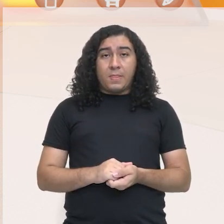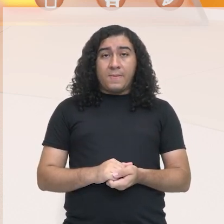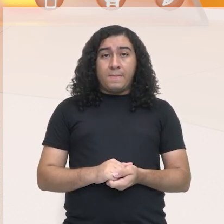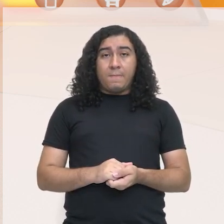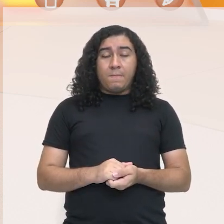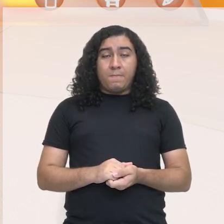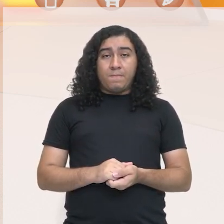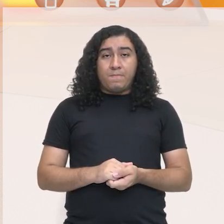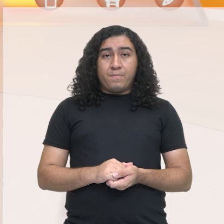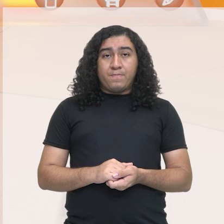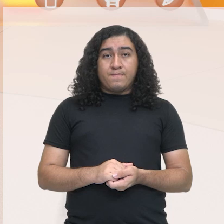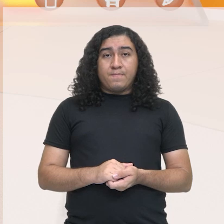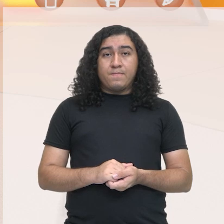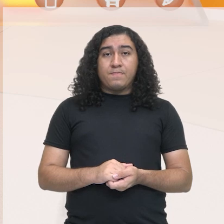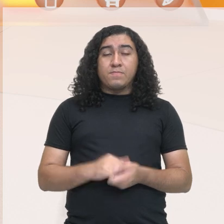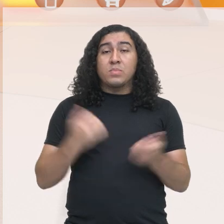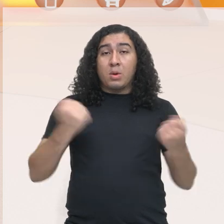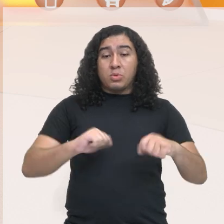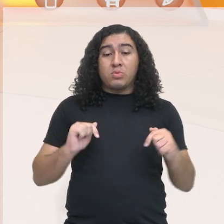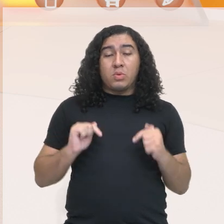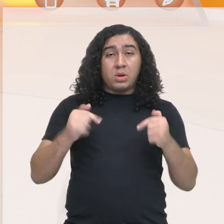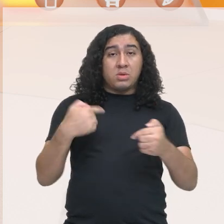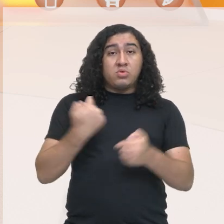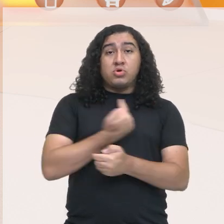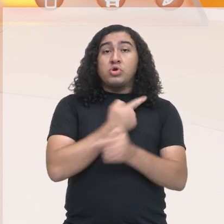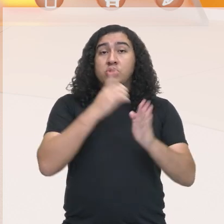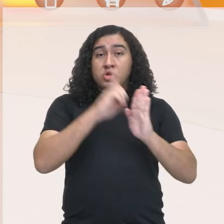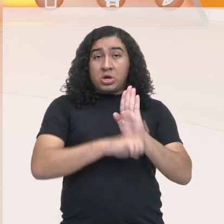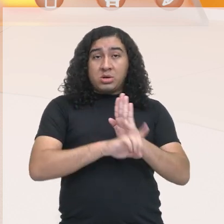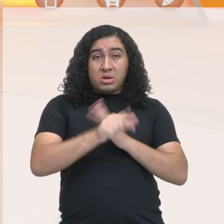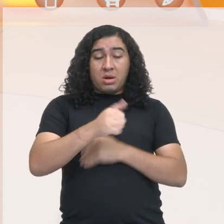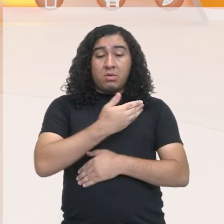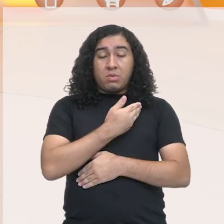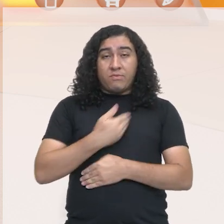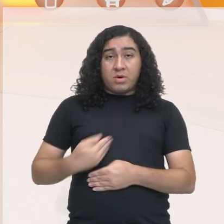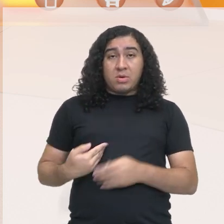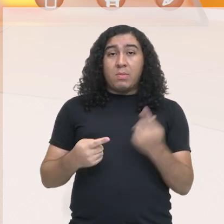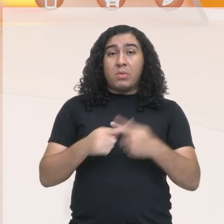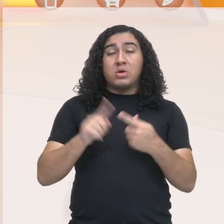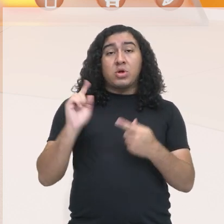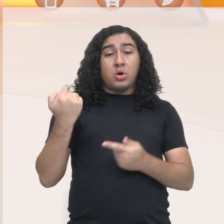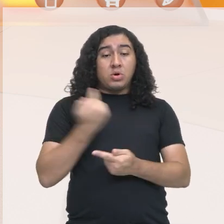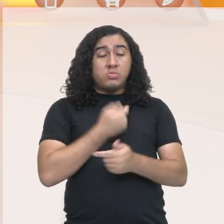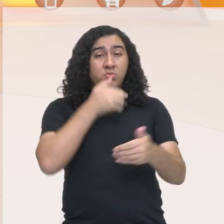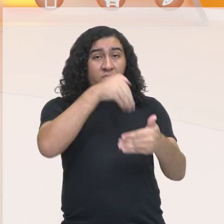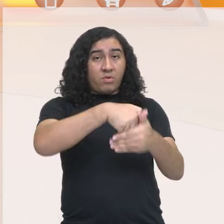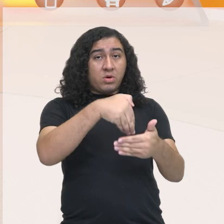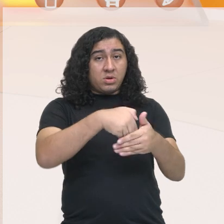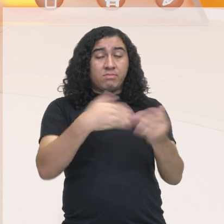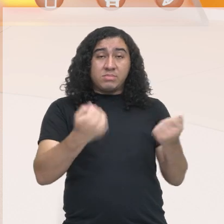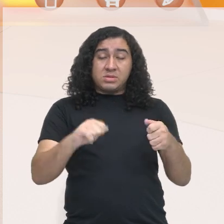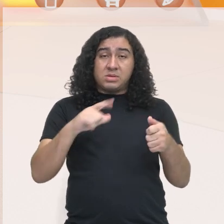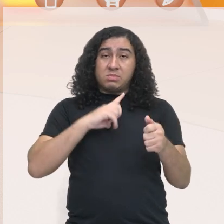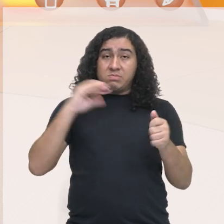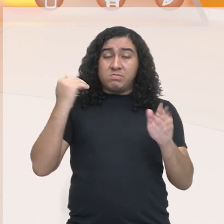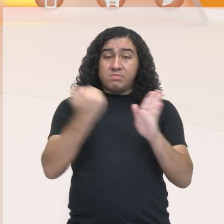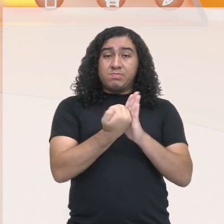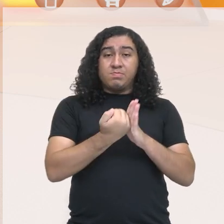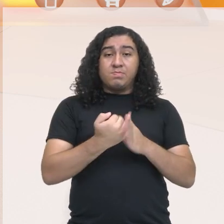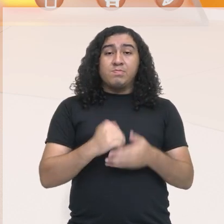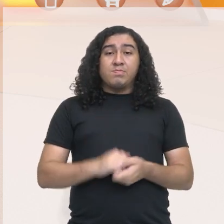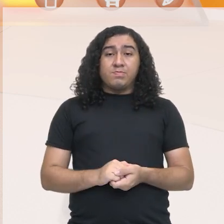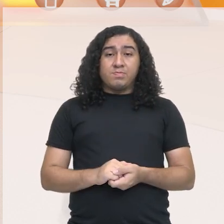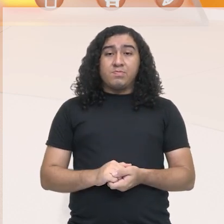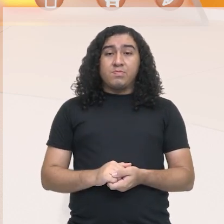quem estar ali nos governando, porque foram colocados lá por nós mesmos, né? Então, a